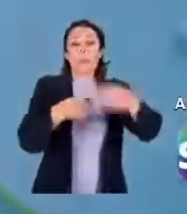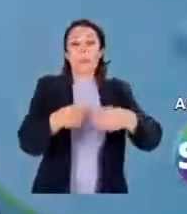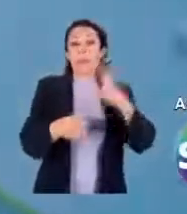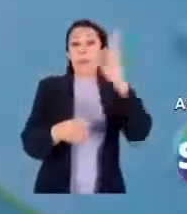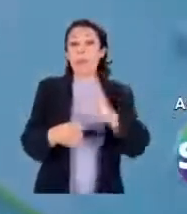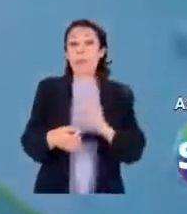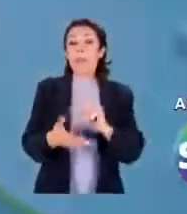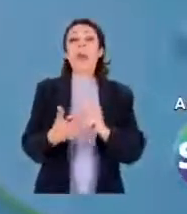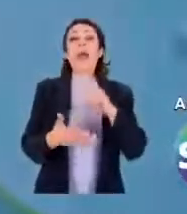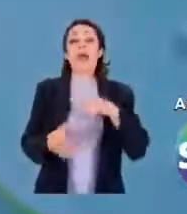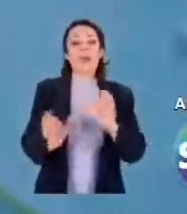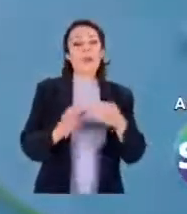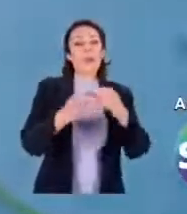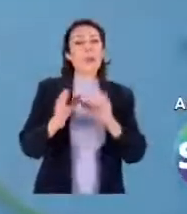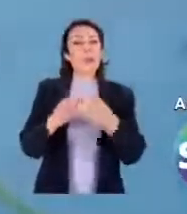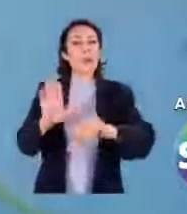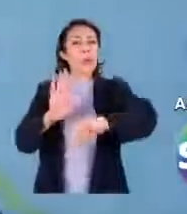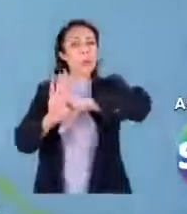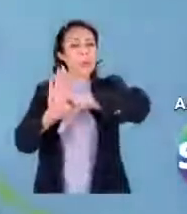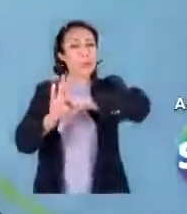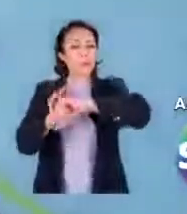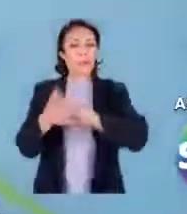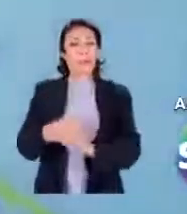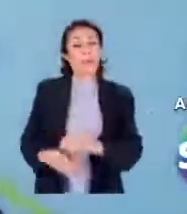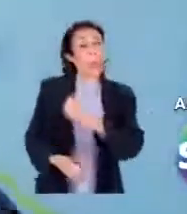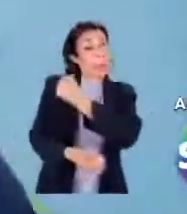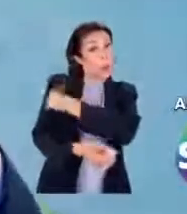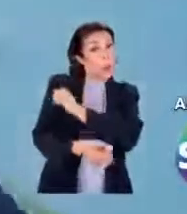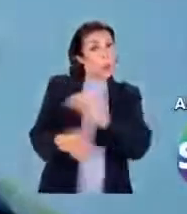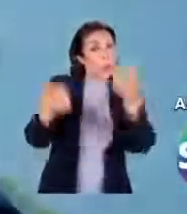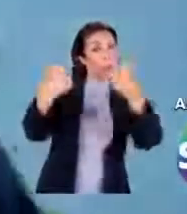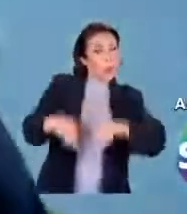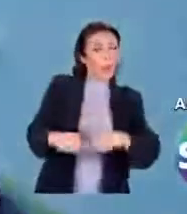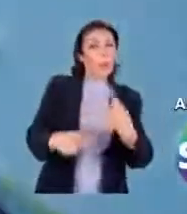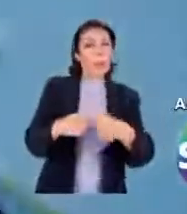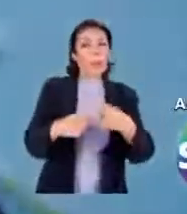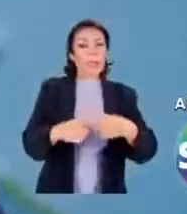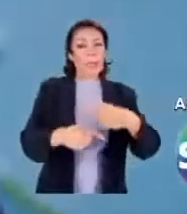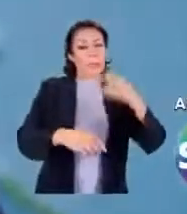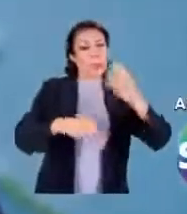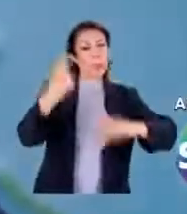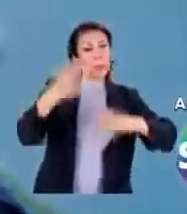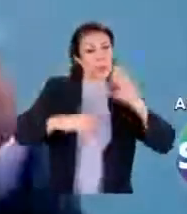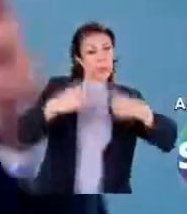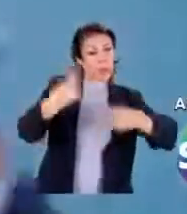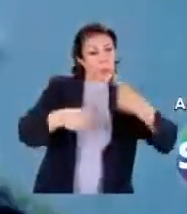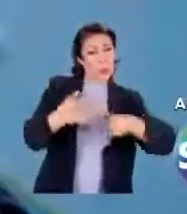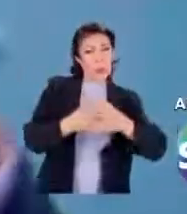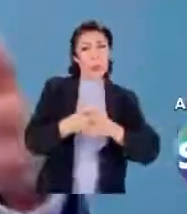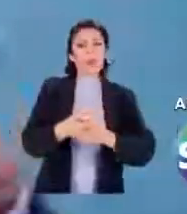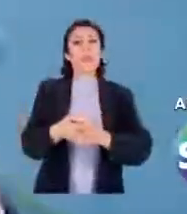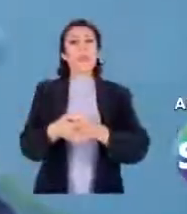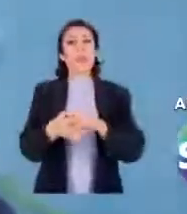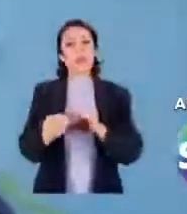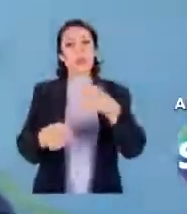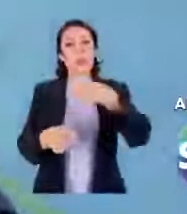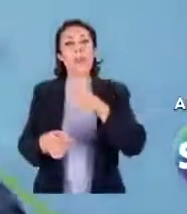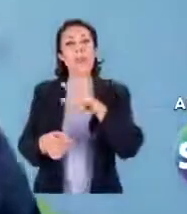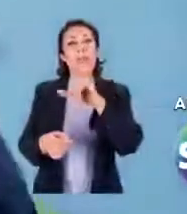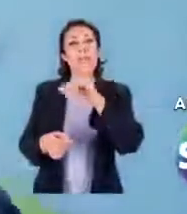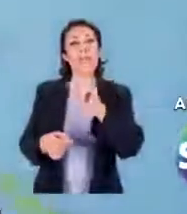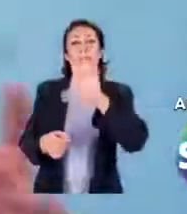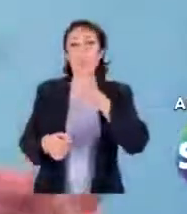são as facções criminosas no Rio com agravante de ter uma disputa de facção criminosa com Melissa que também já tá começando a se espalhar